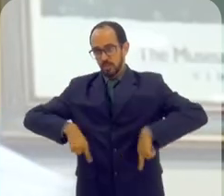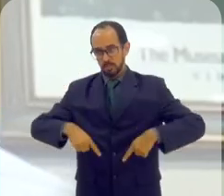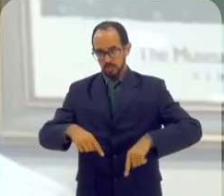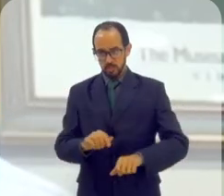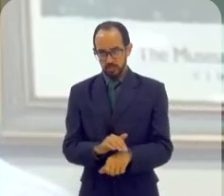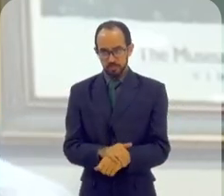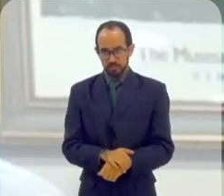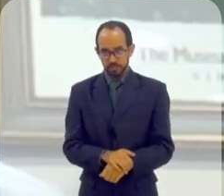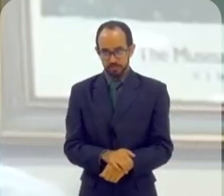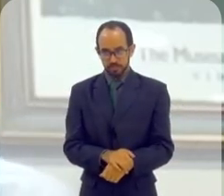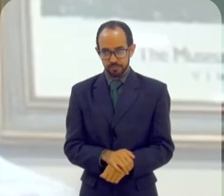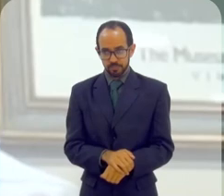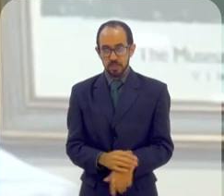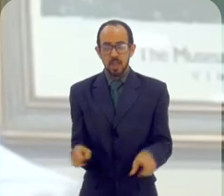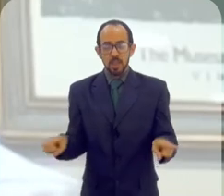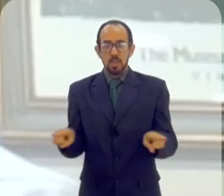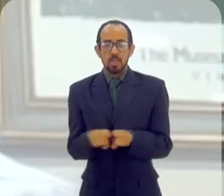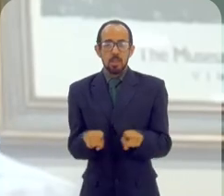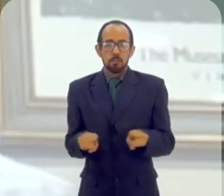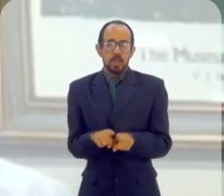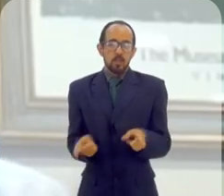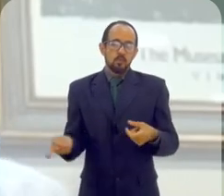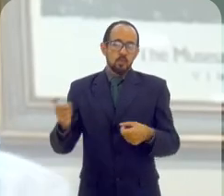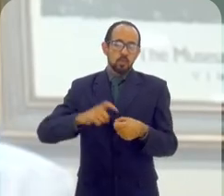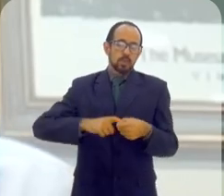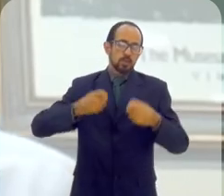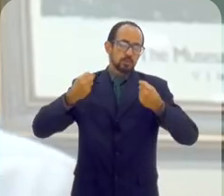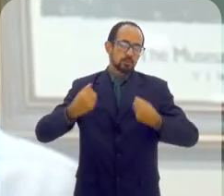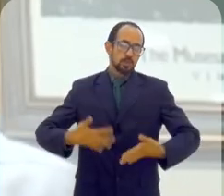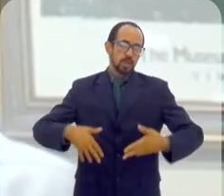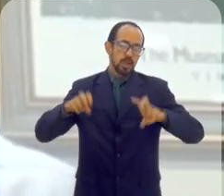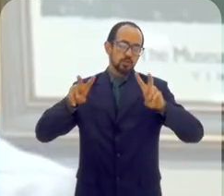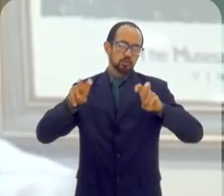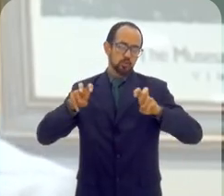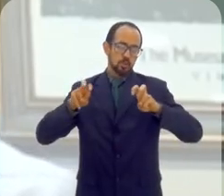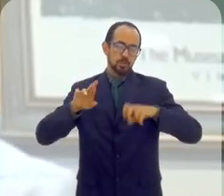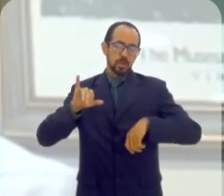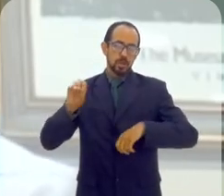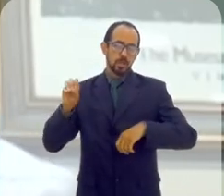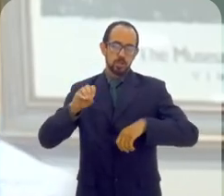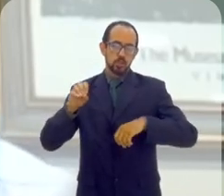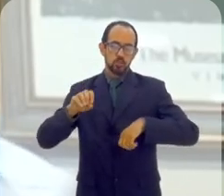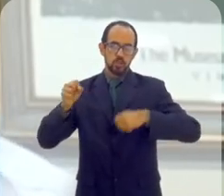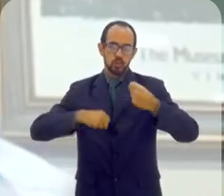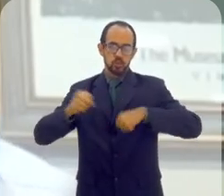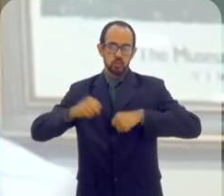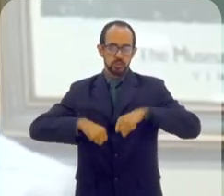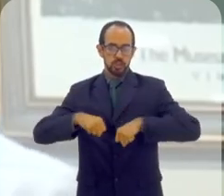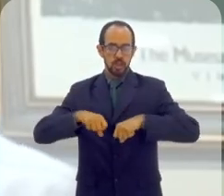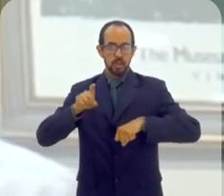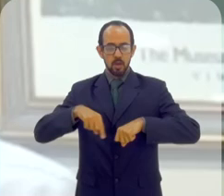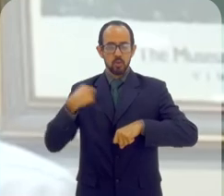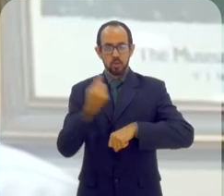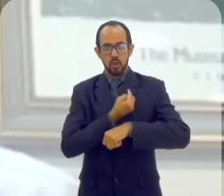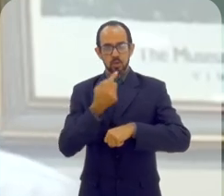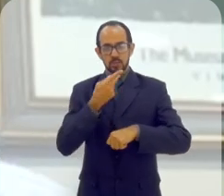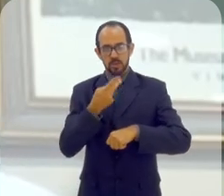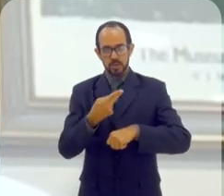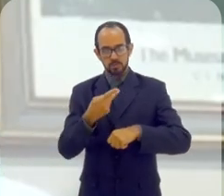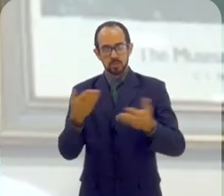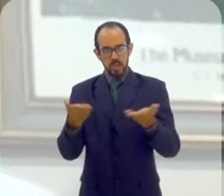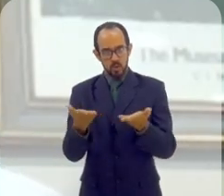competir e Voltando a falar sobre a indústria é esse tema que a gente queria trazer